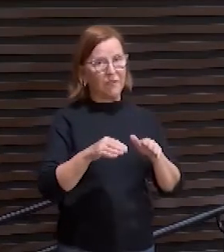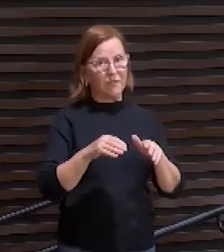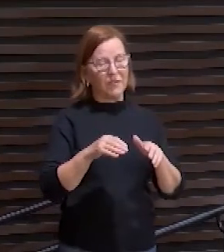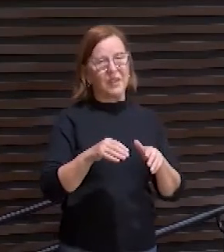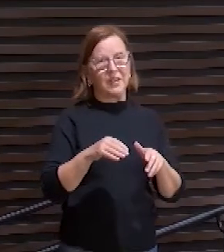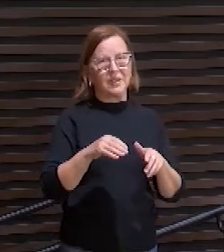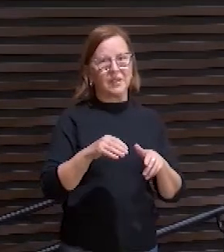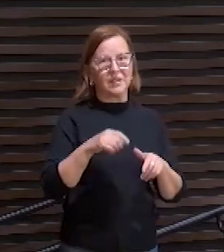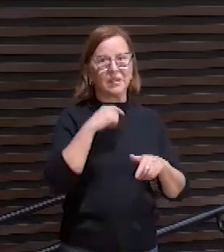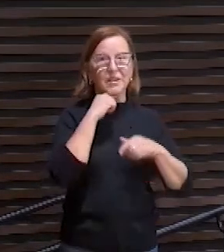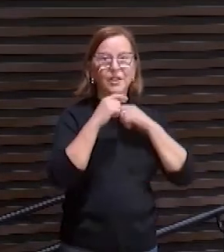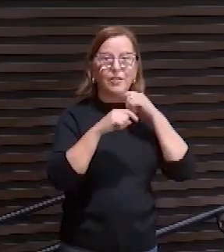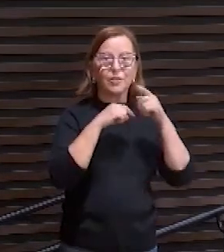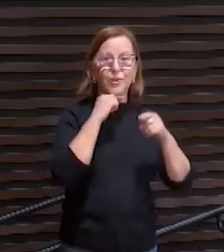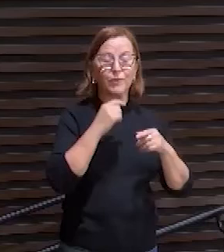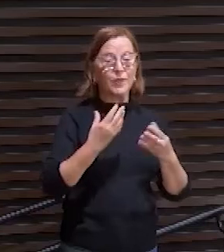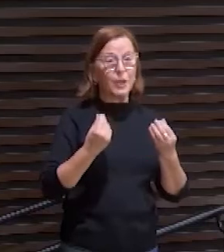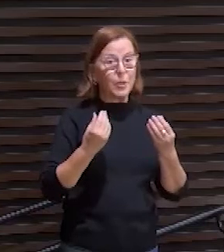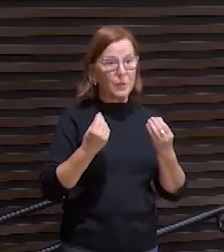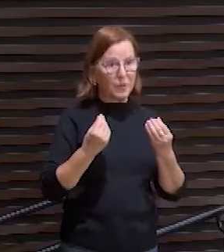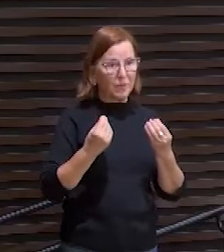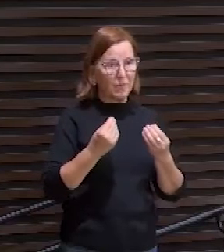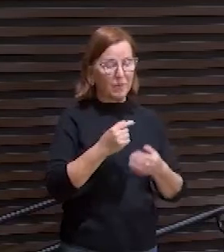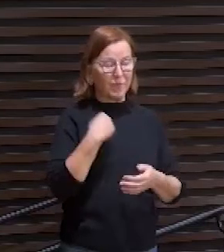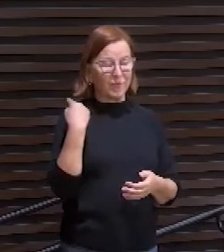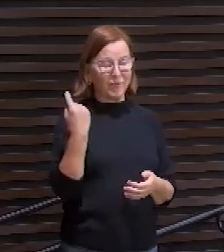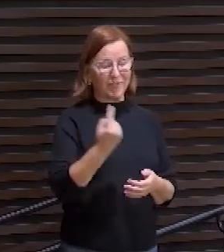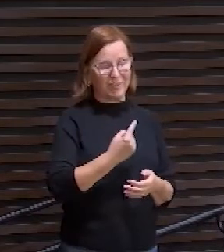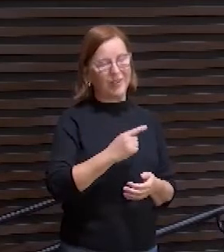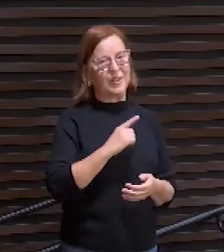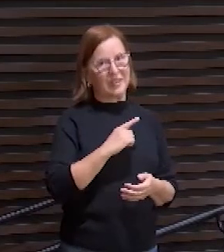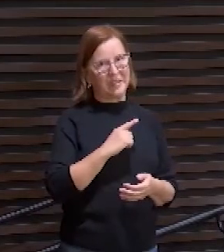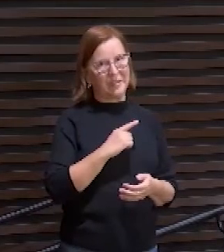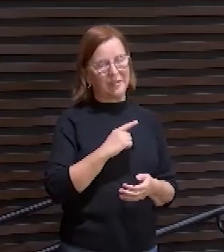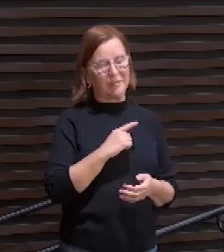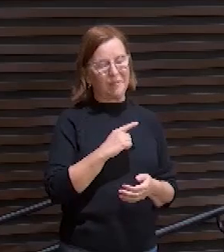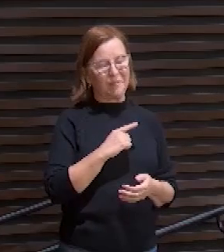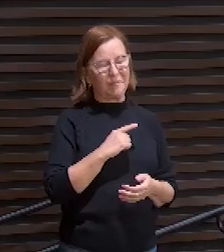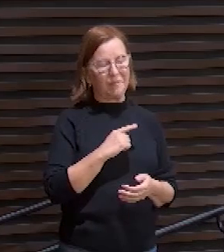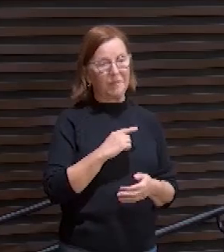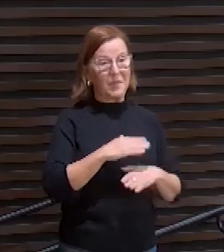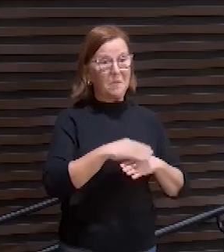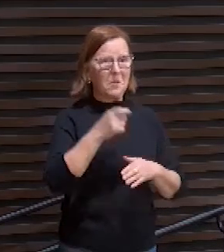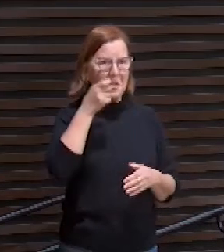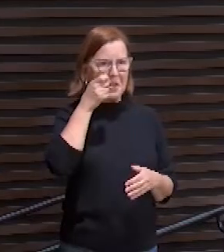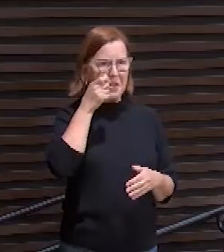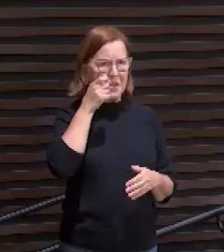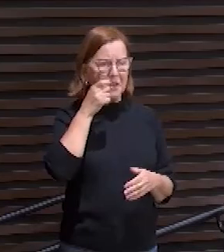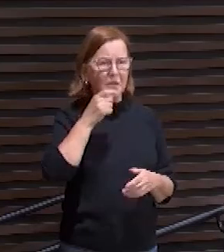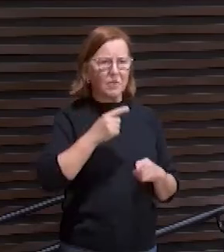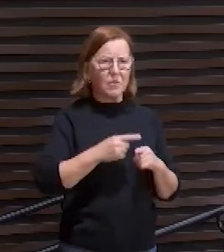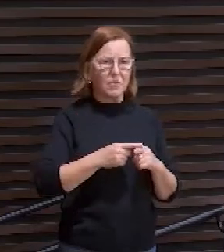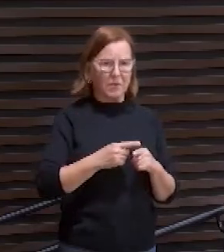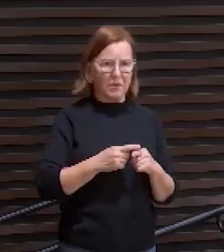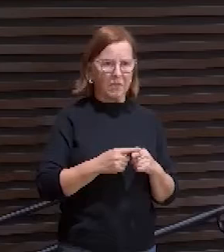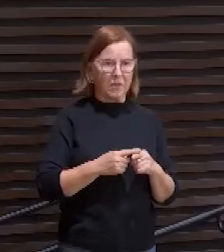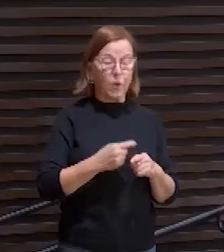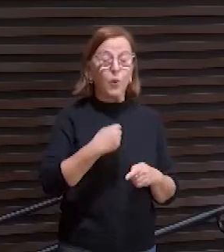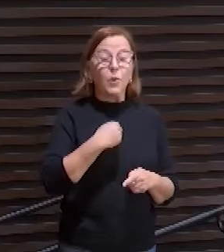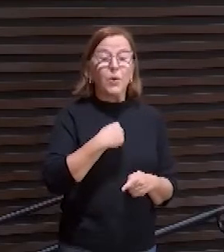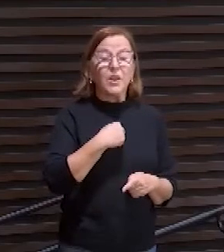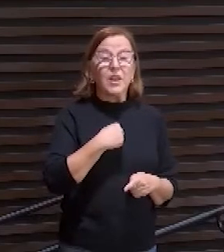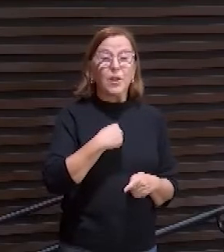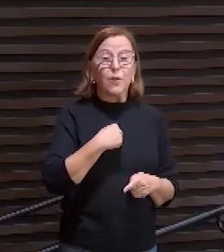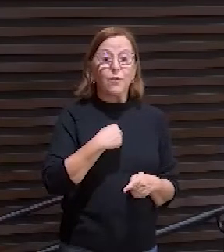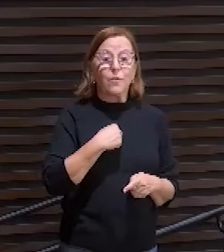que muitos de nós temos. E mais interessante é que ele pergunta: o que eu devo